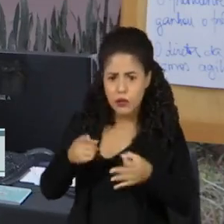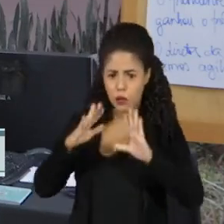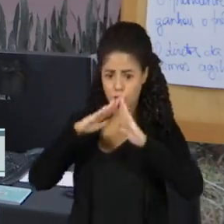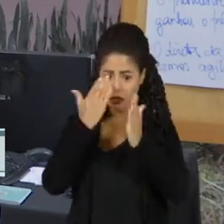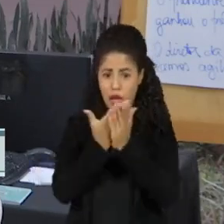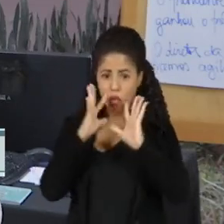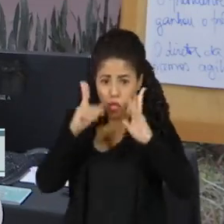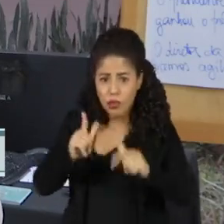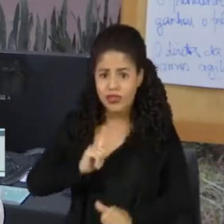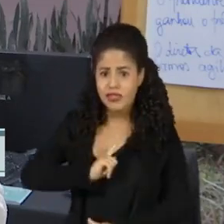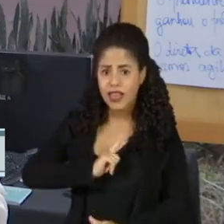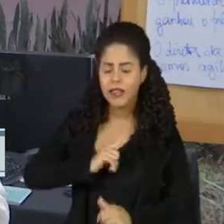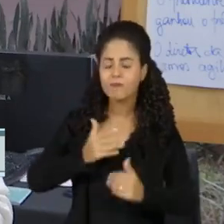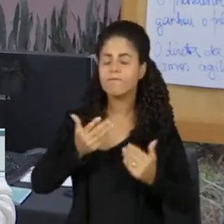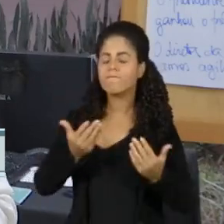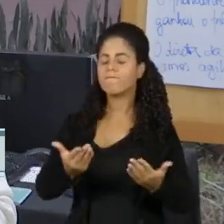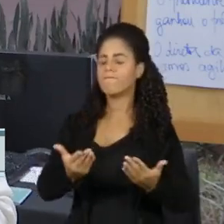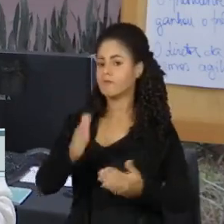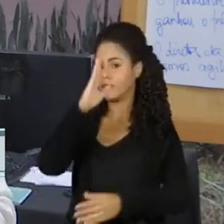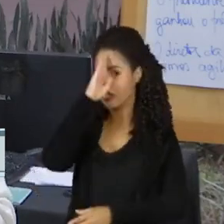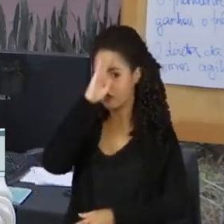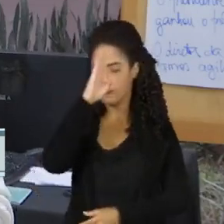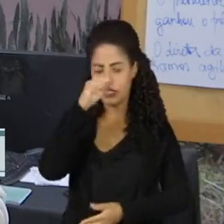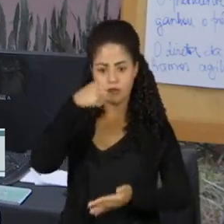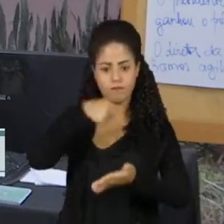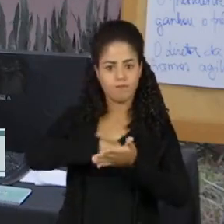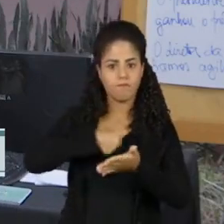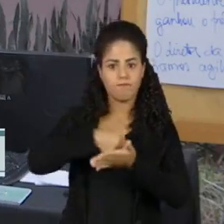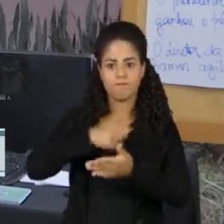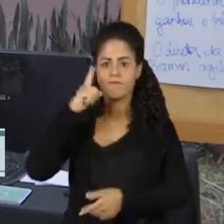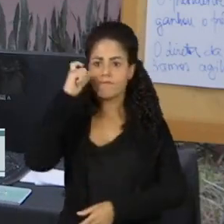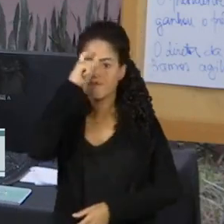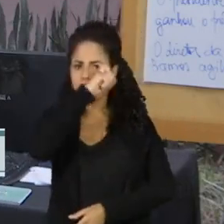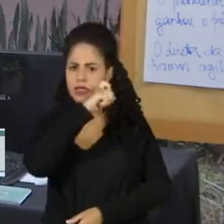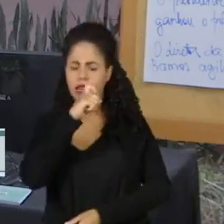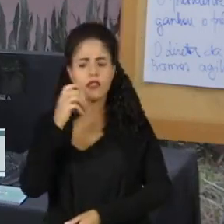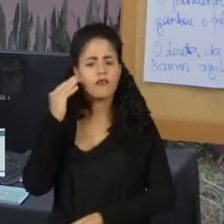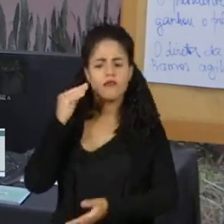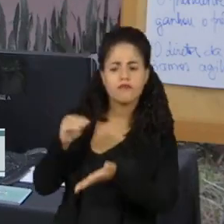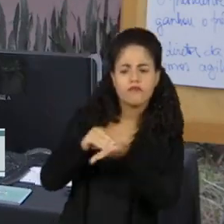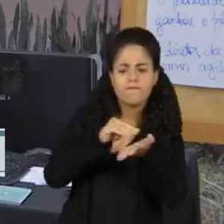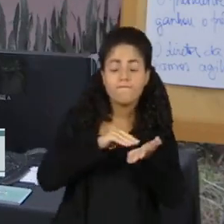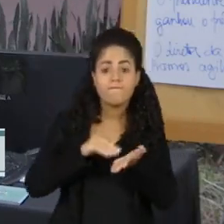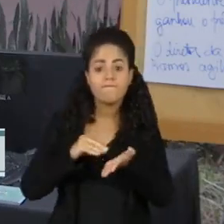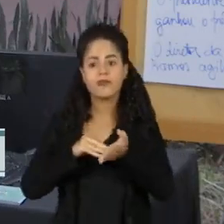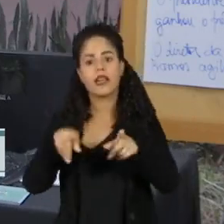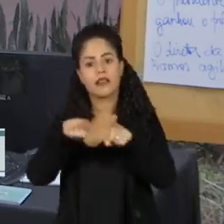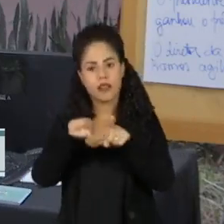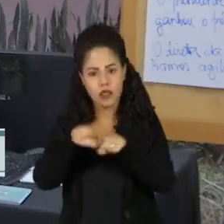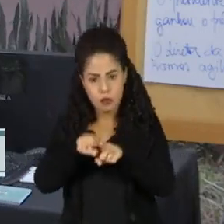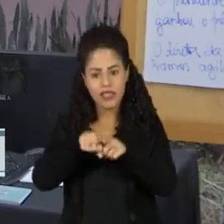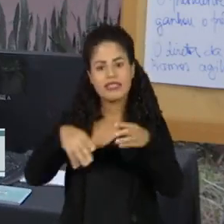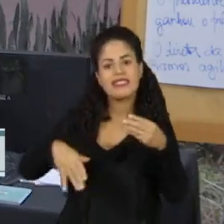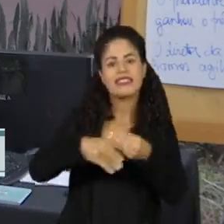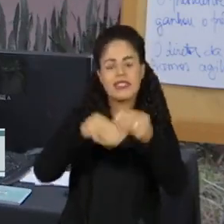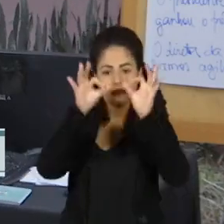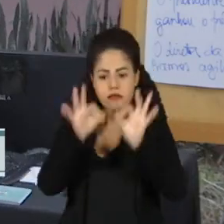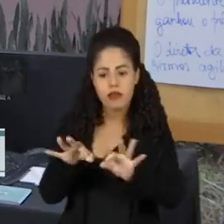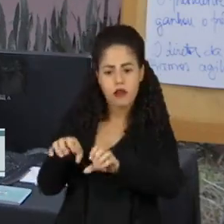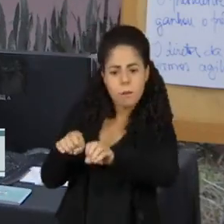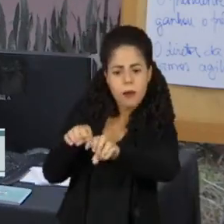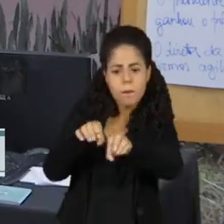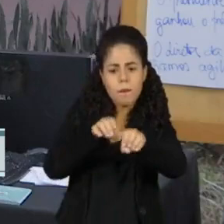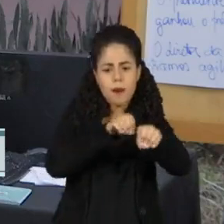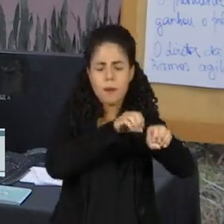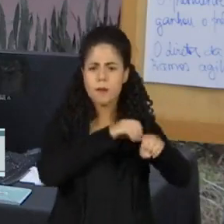as escolas. Entre os principais desafios estão a falta de fiscalização, a estrutura educacional precária, a